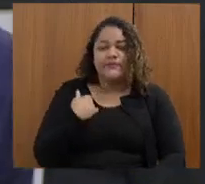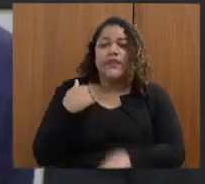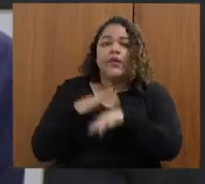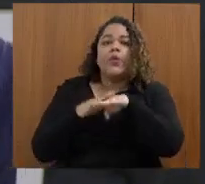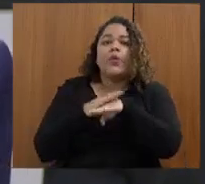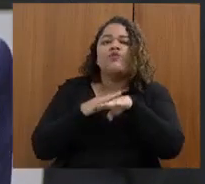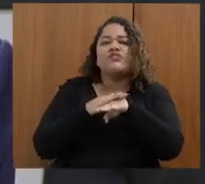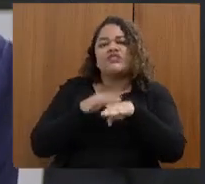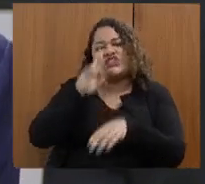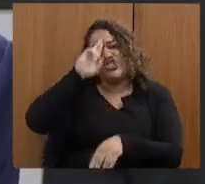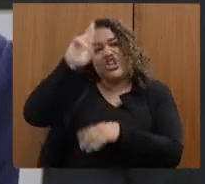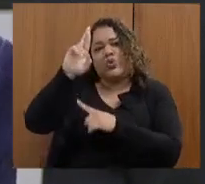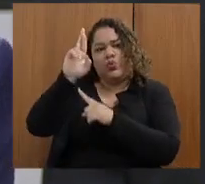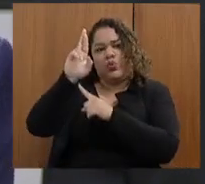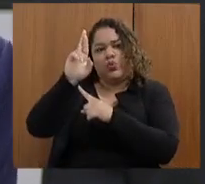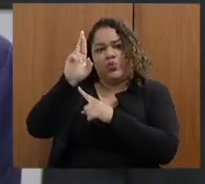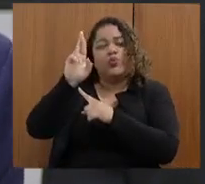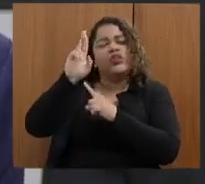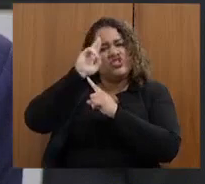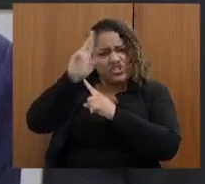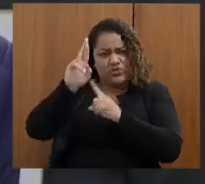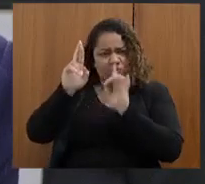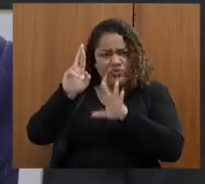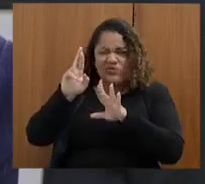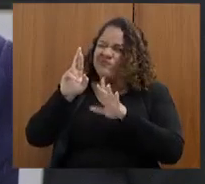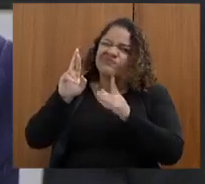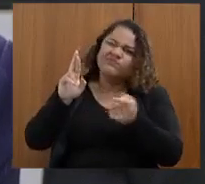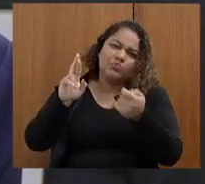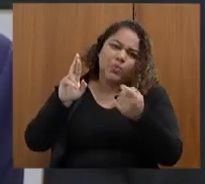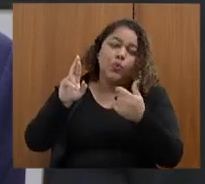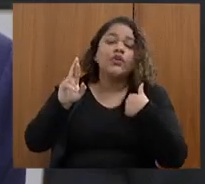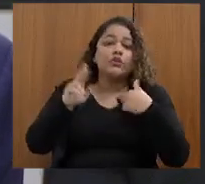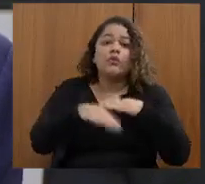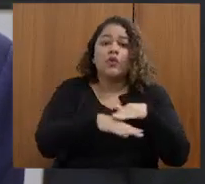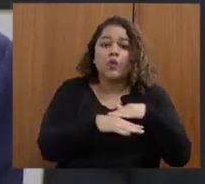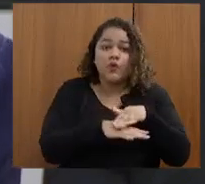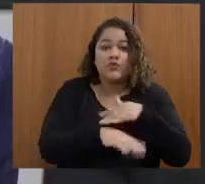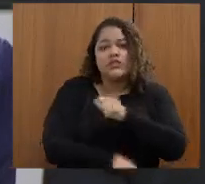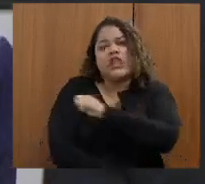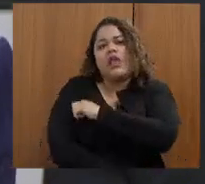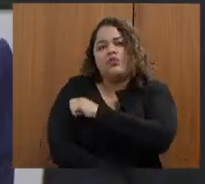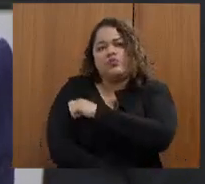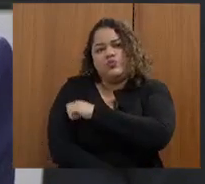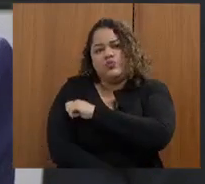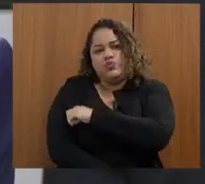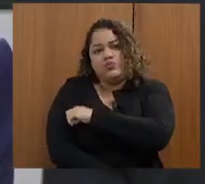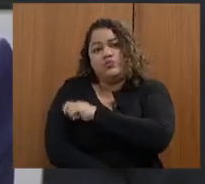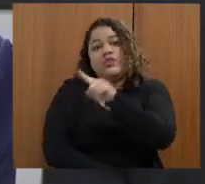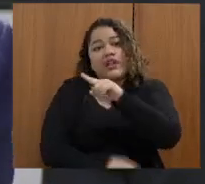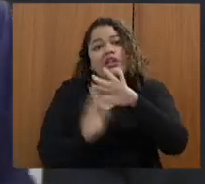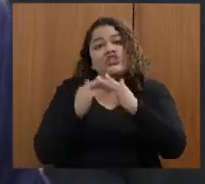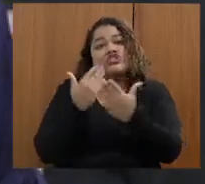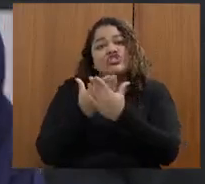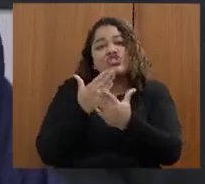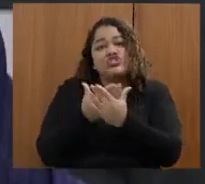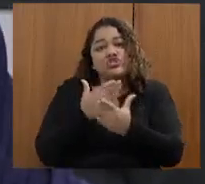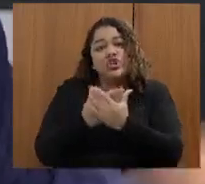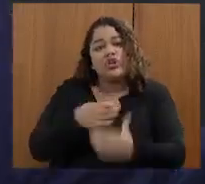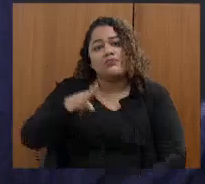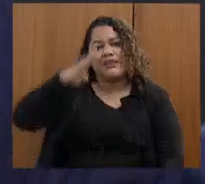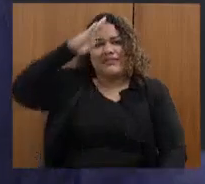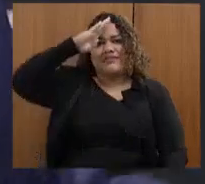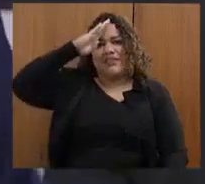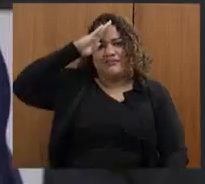seria pouco eu conversei com os alunos lá na escola Cívico militar o Civic não é uma